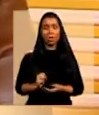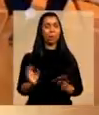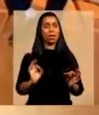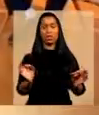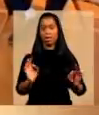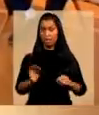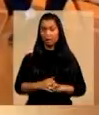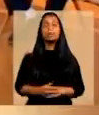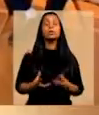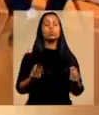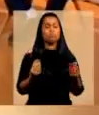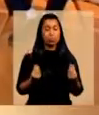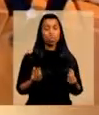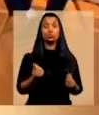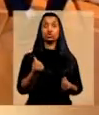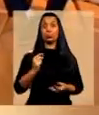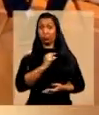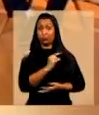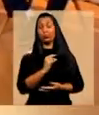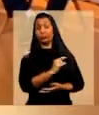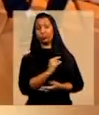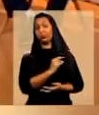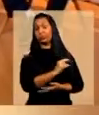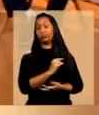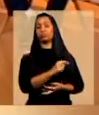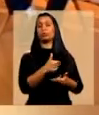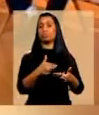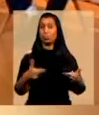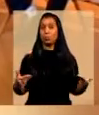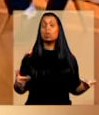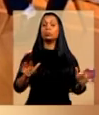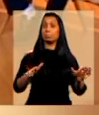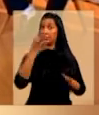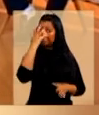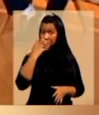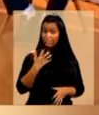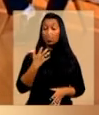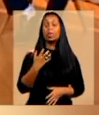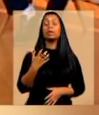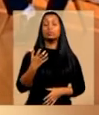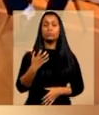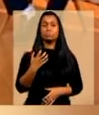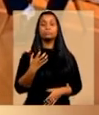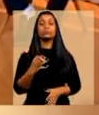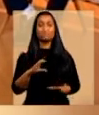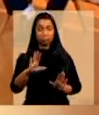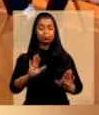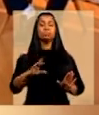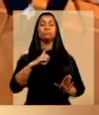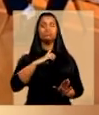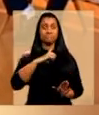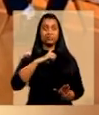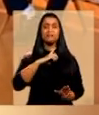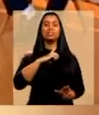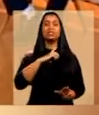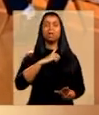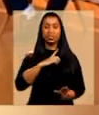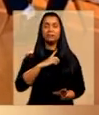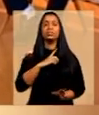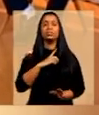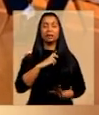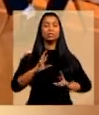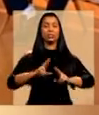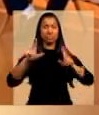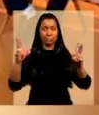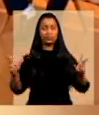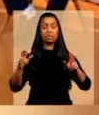não mexem. Então, tem muito, né, que já é um caso mais grave, né? Mas existe